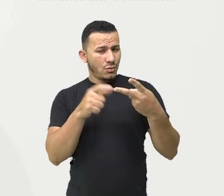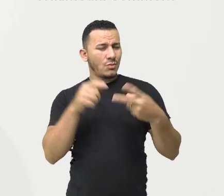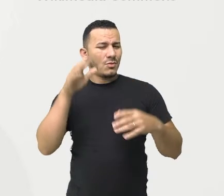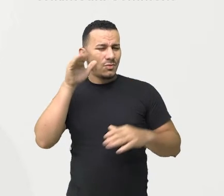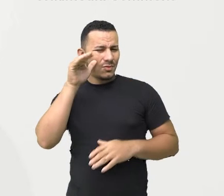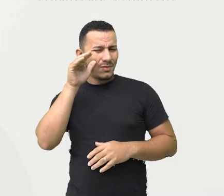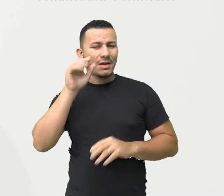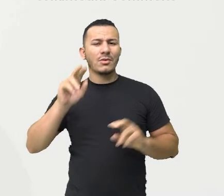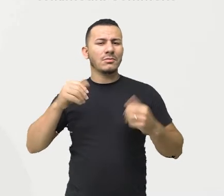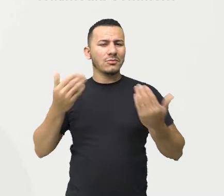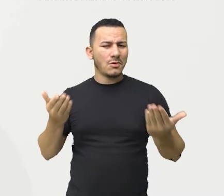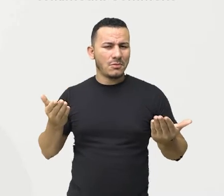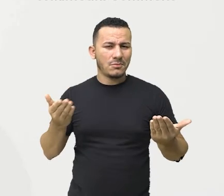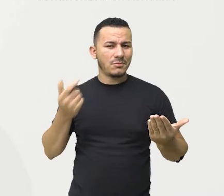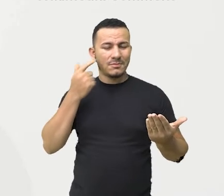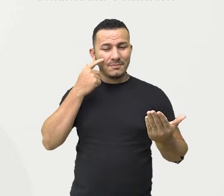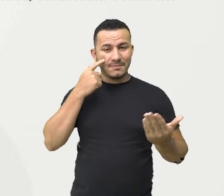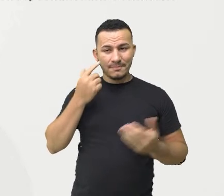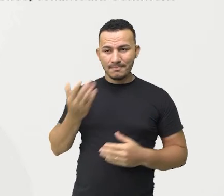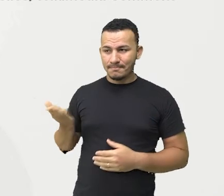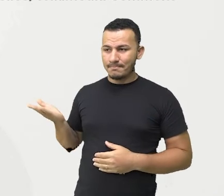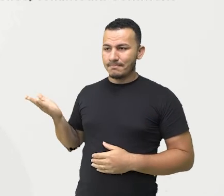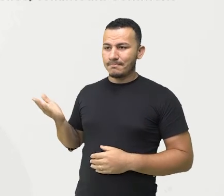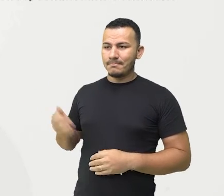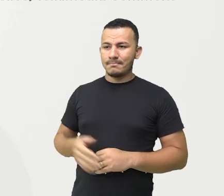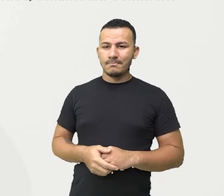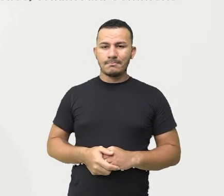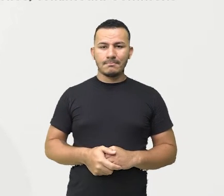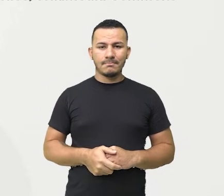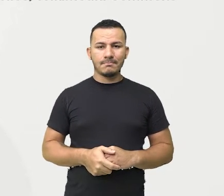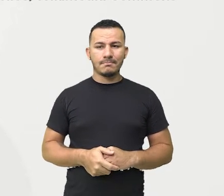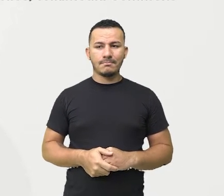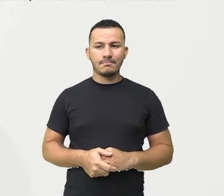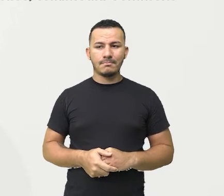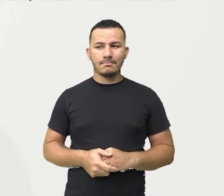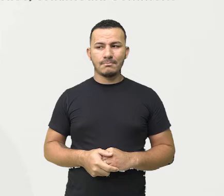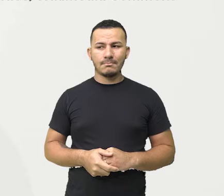curiosidade, qual é? Vamos ver?